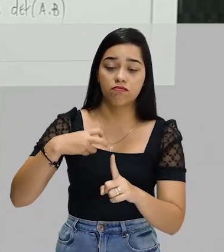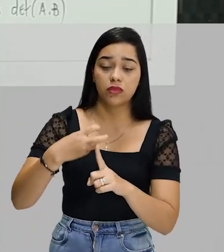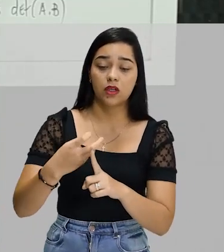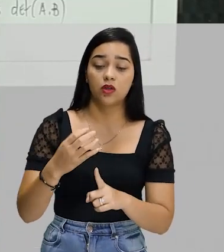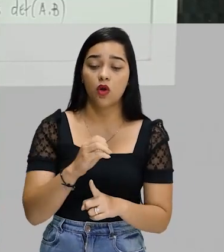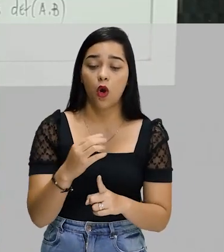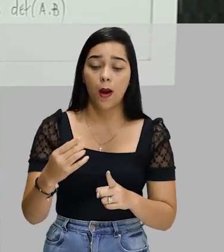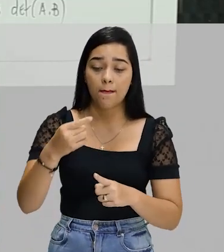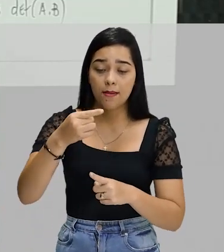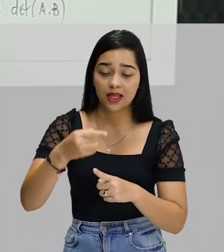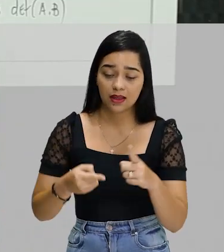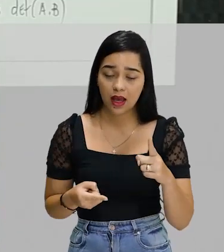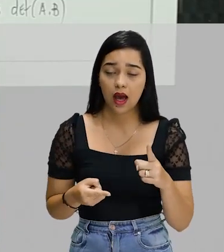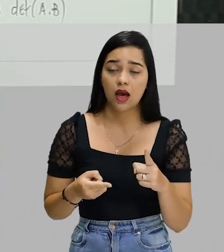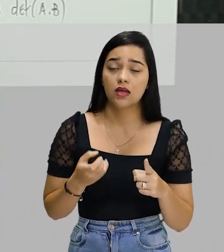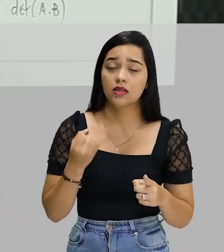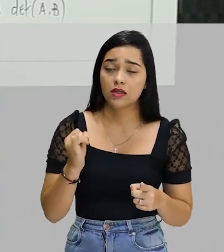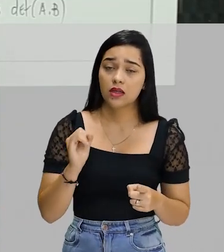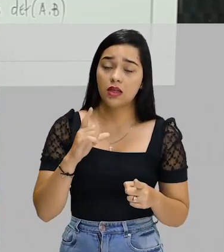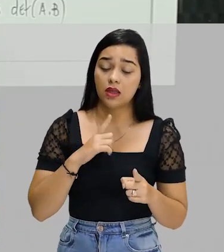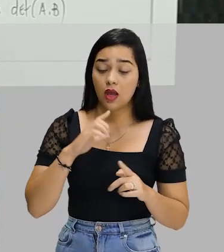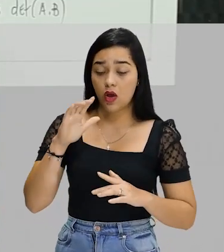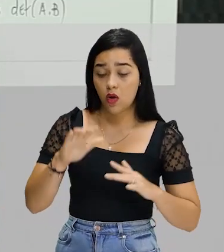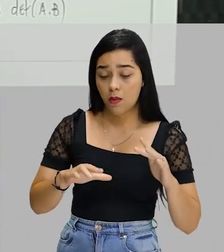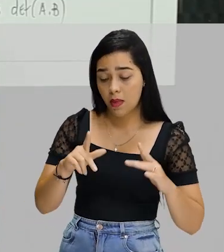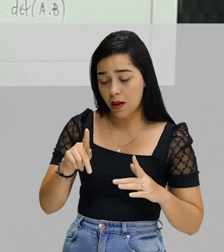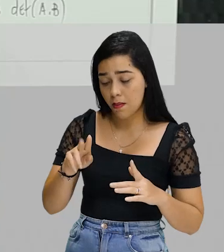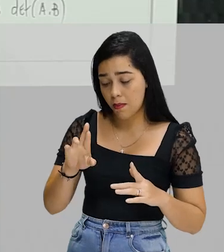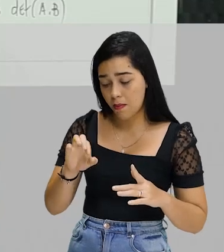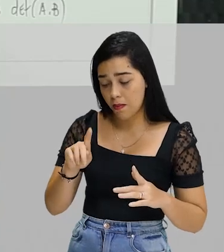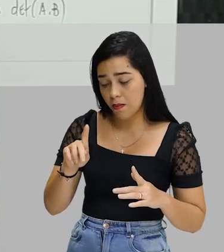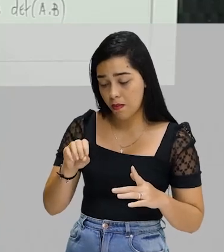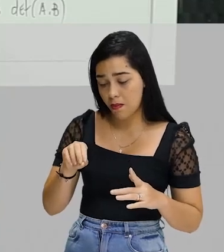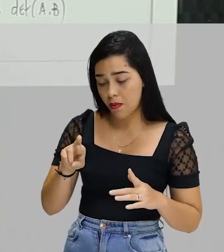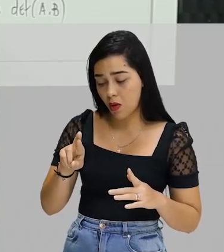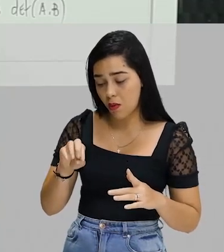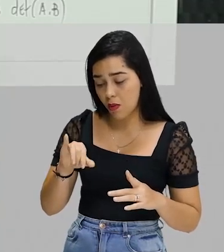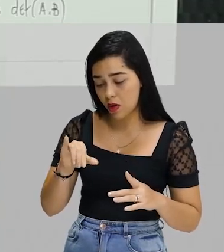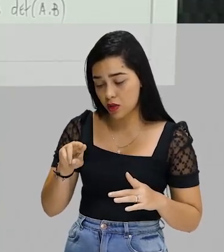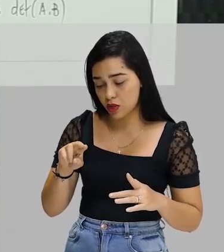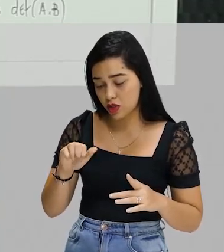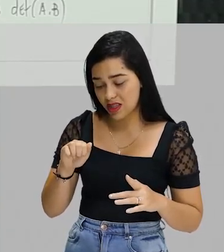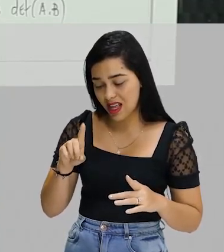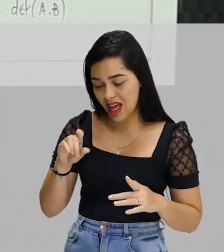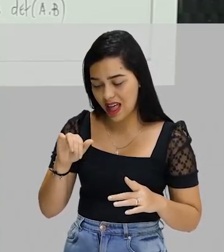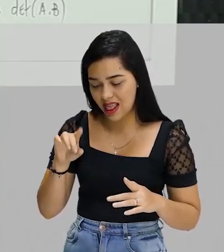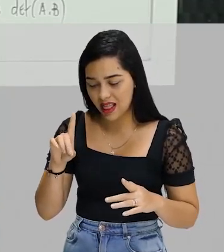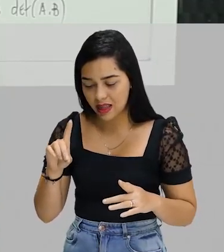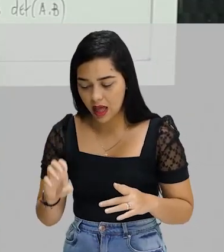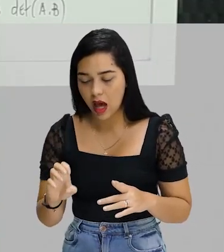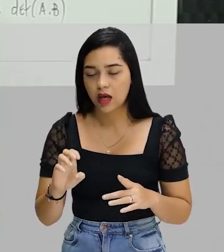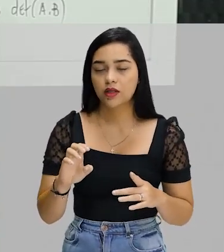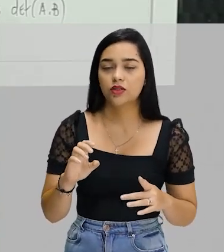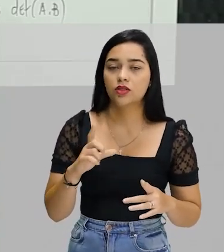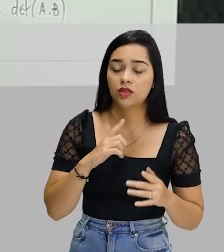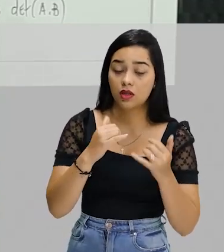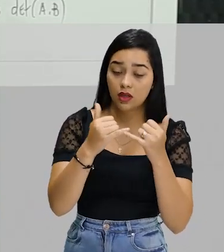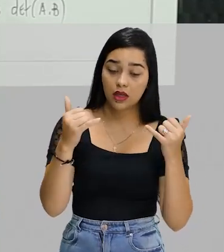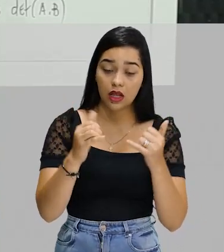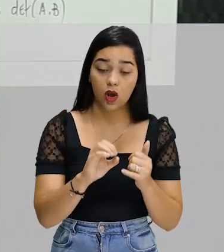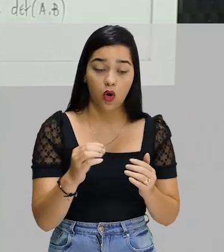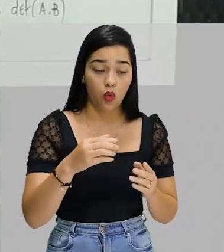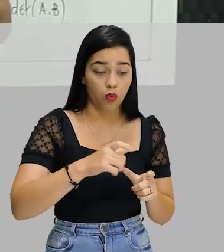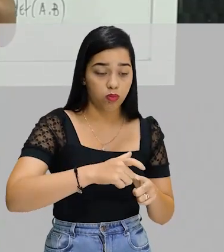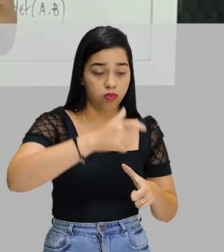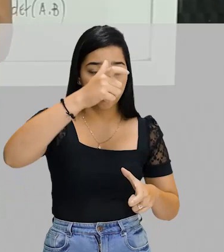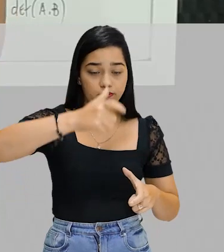a metade, se houver uma proporcionalidade entre linhas ou uma proporcionalidade entre colunas,